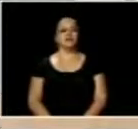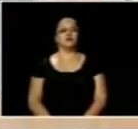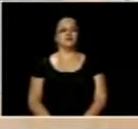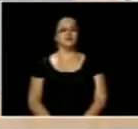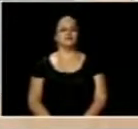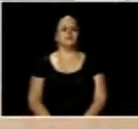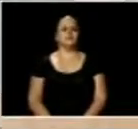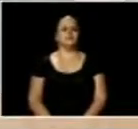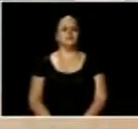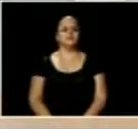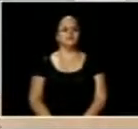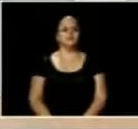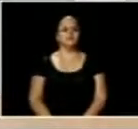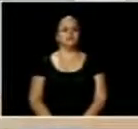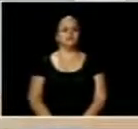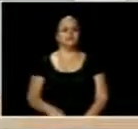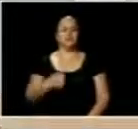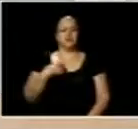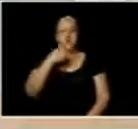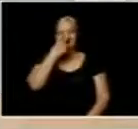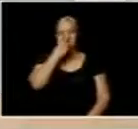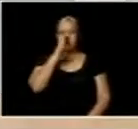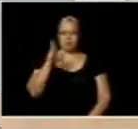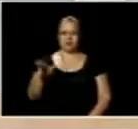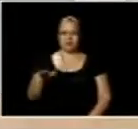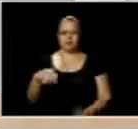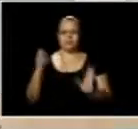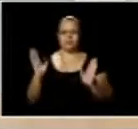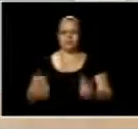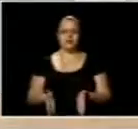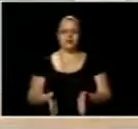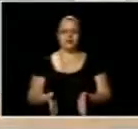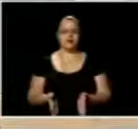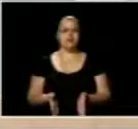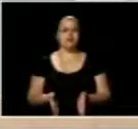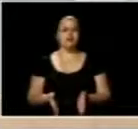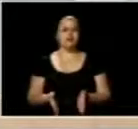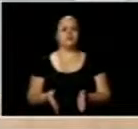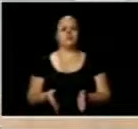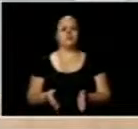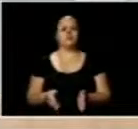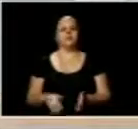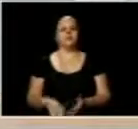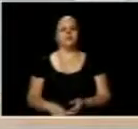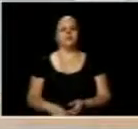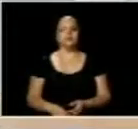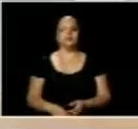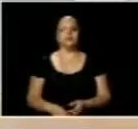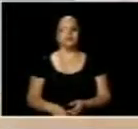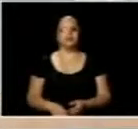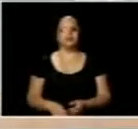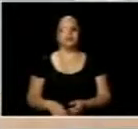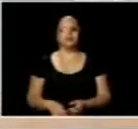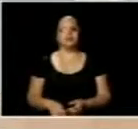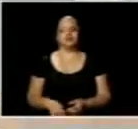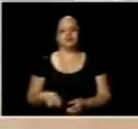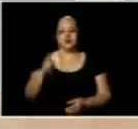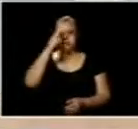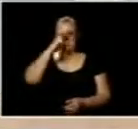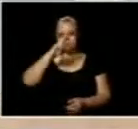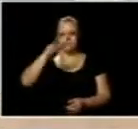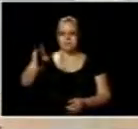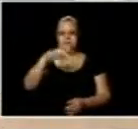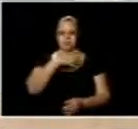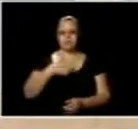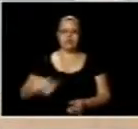Então, eu acho que nós estamos hoje aqui dando um aval para o governo, criando uma entidade para cuidar da cultura da nossa cidade, mas